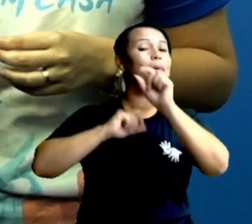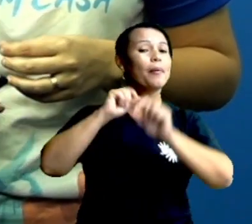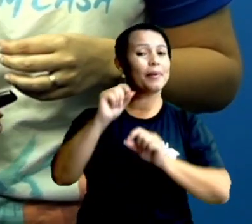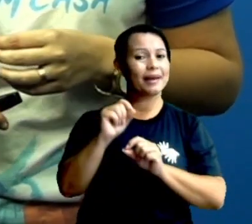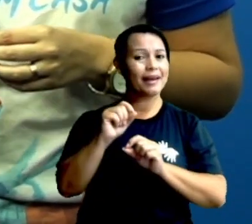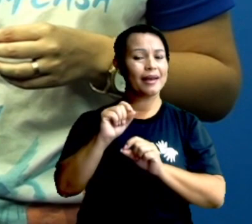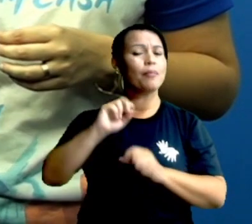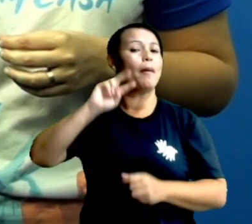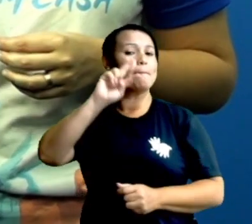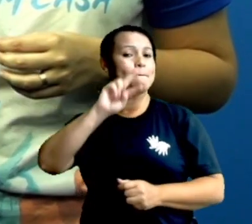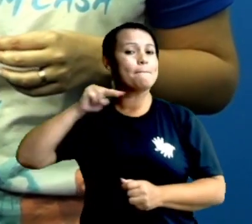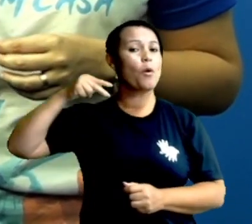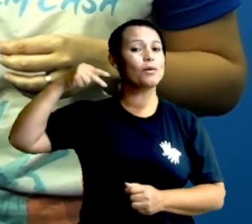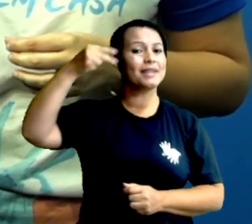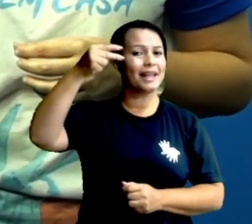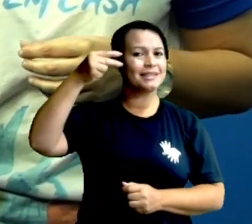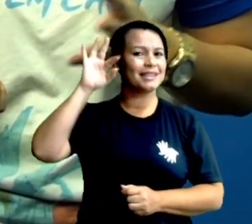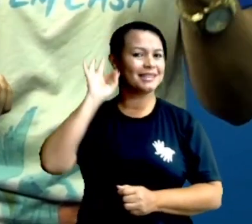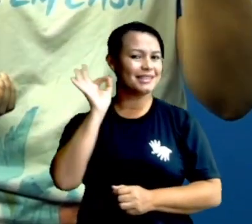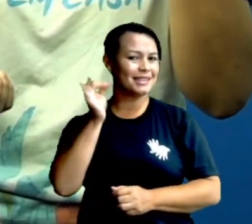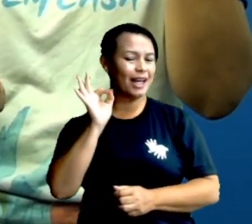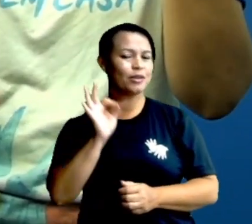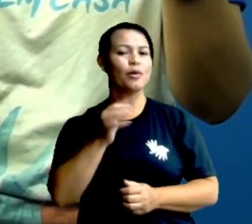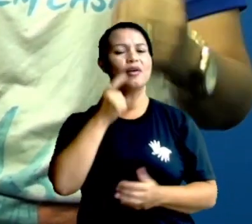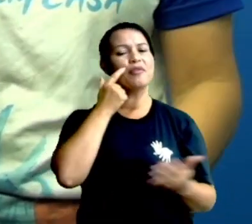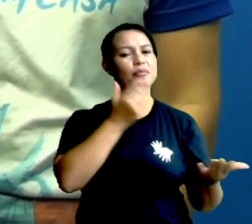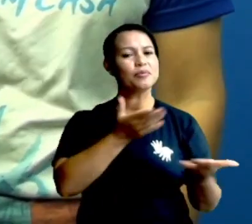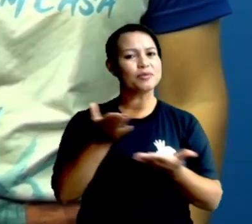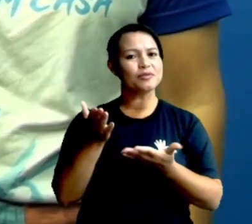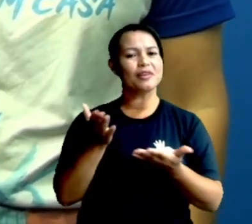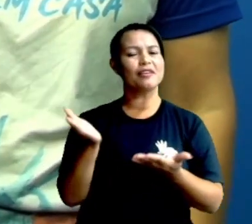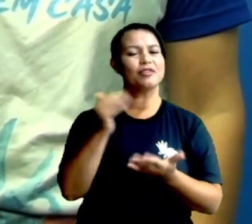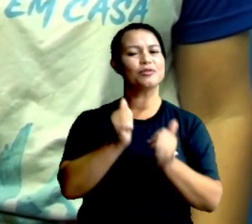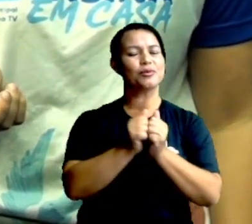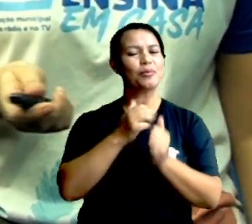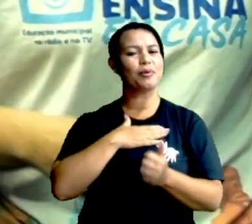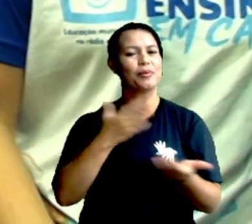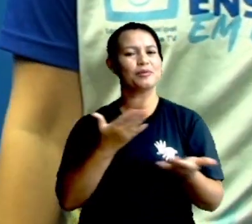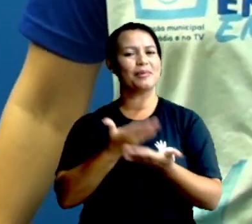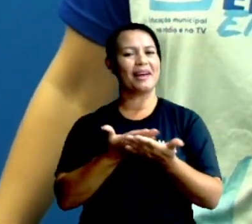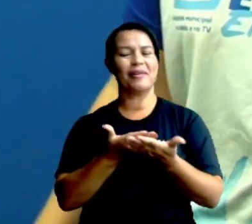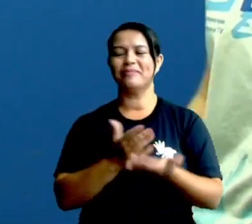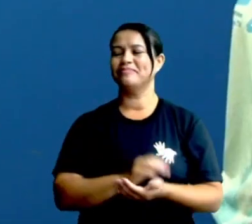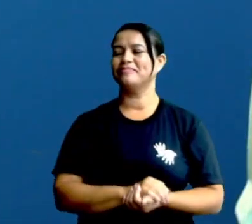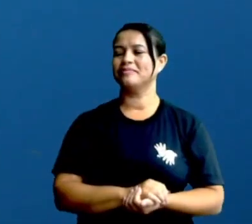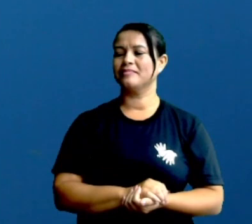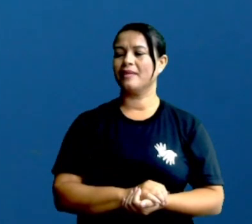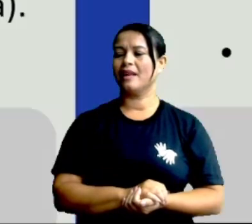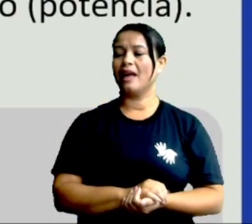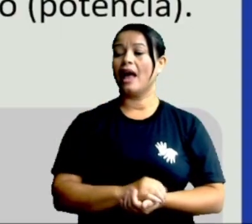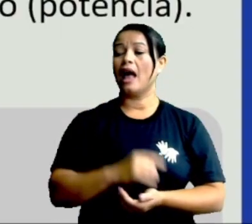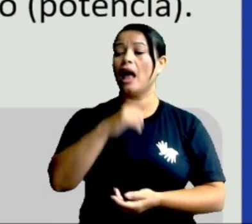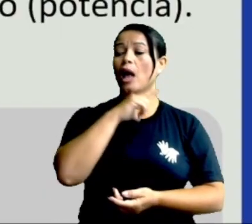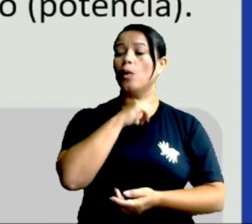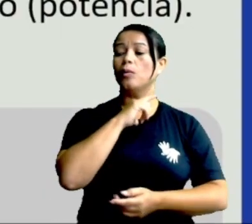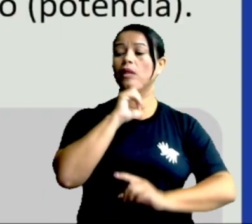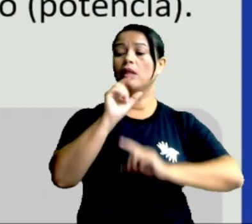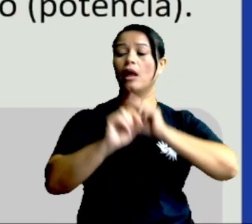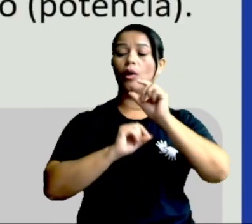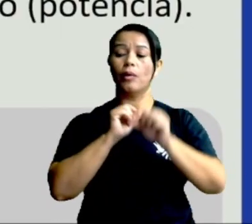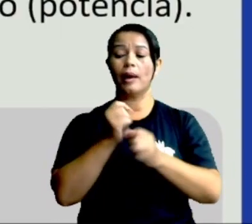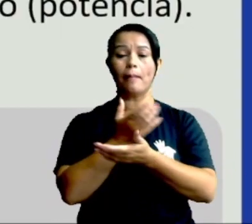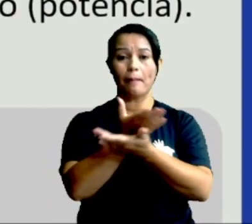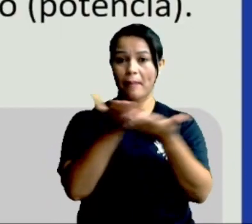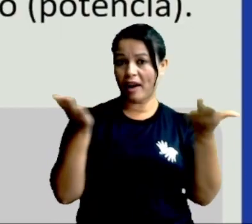Uma potência, não é isso? Então, vem comigo para a aula de hoje. Ó, eu tenho aqui agora, eu trouxe